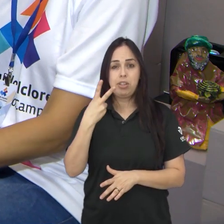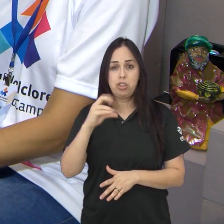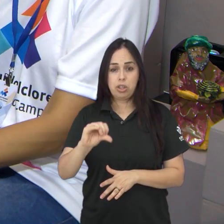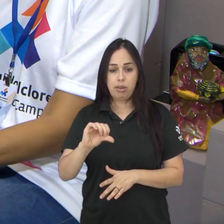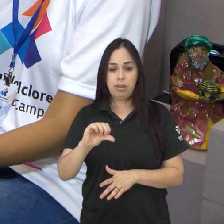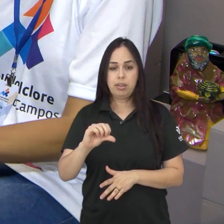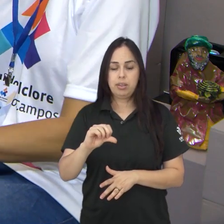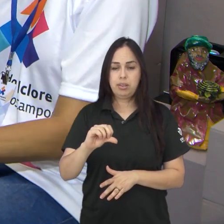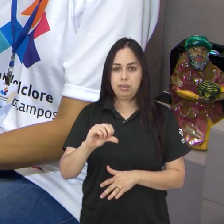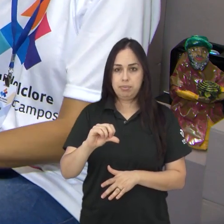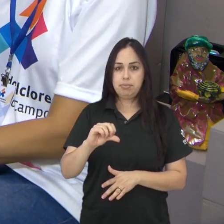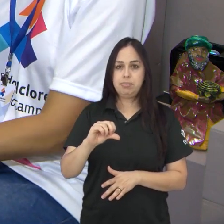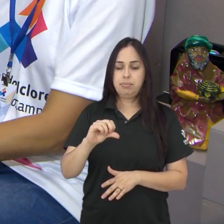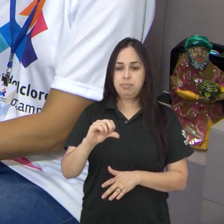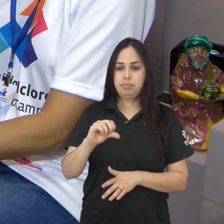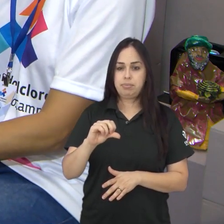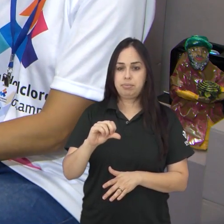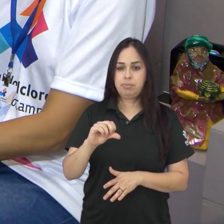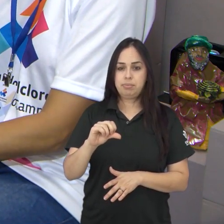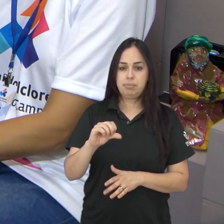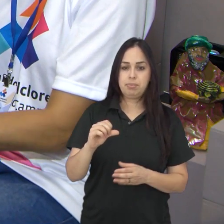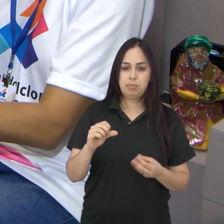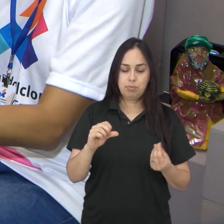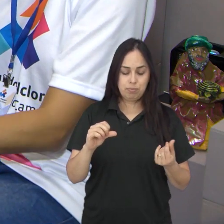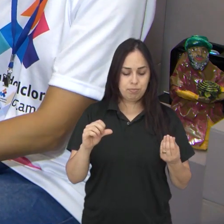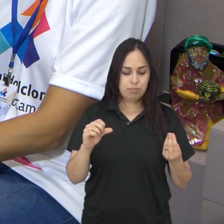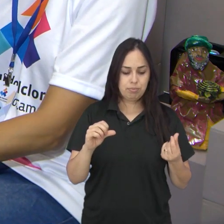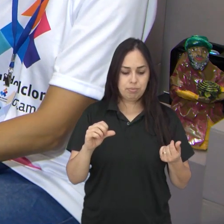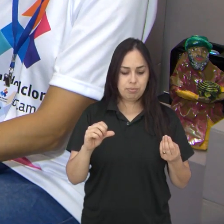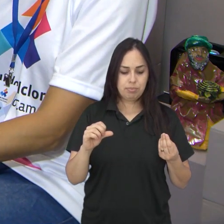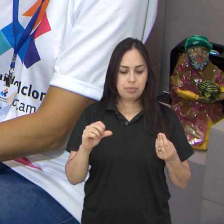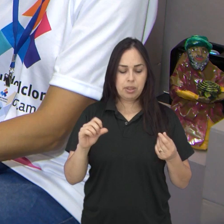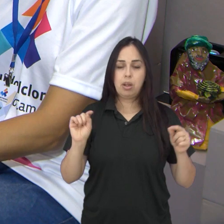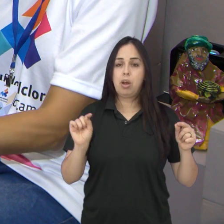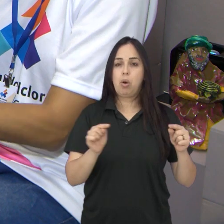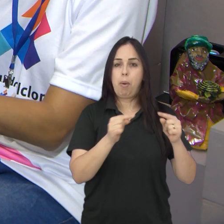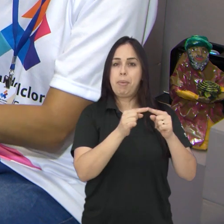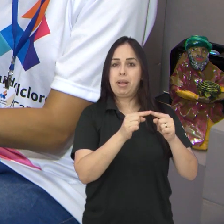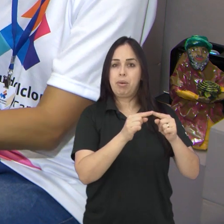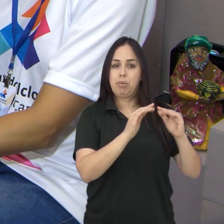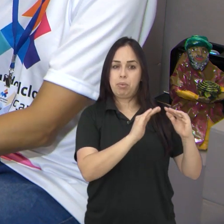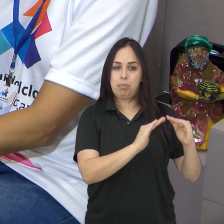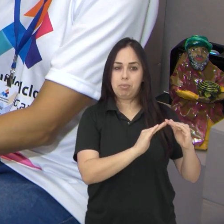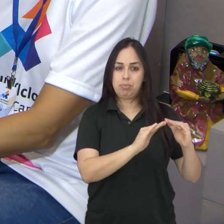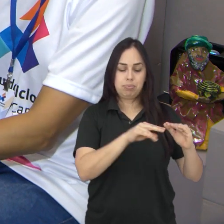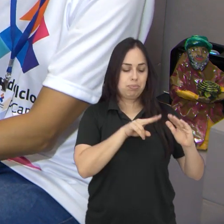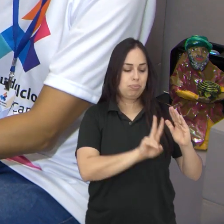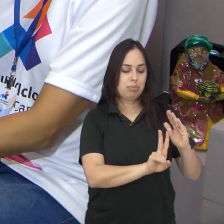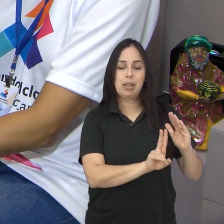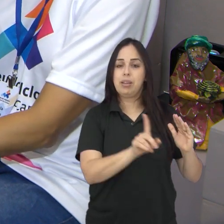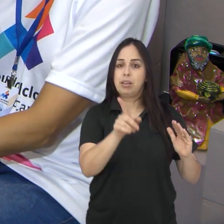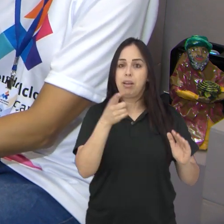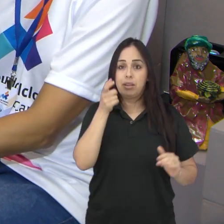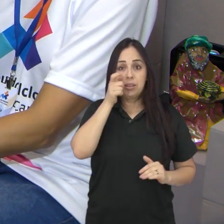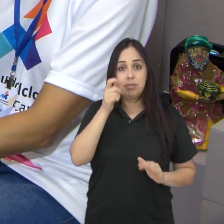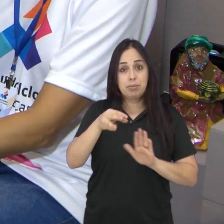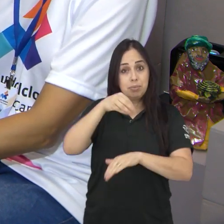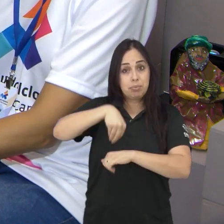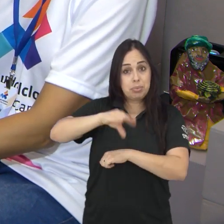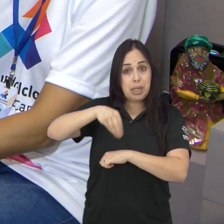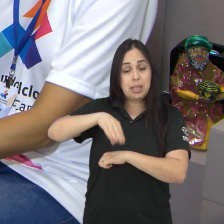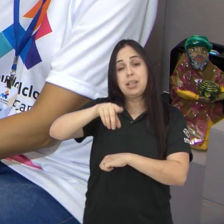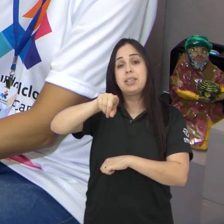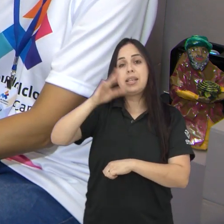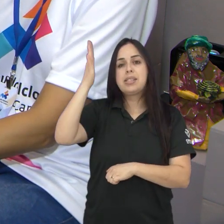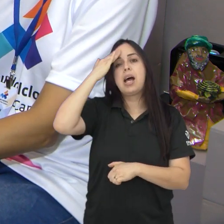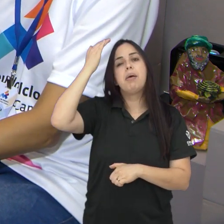dia 29 ela também fique acompanhando o presépio da família. Então